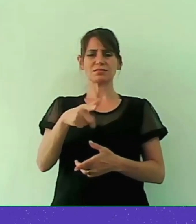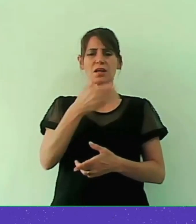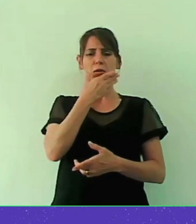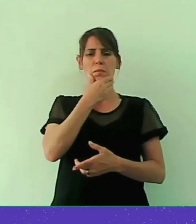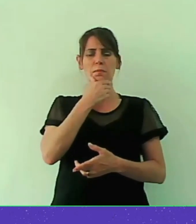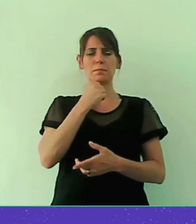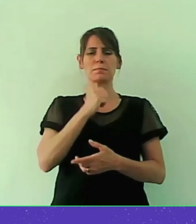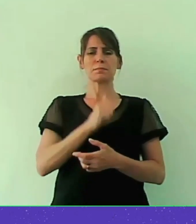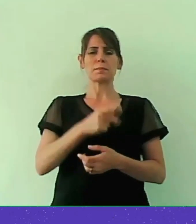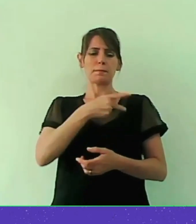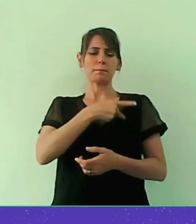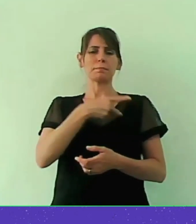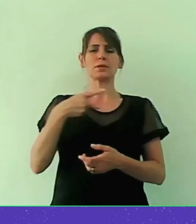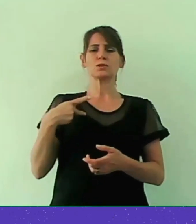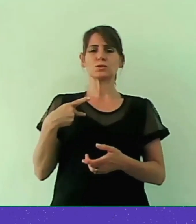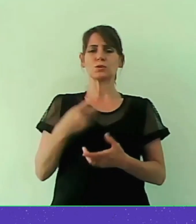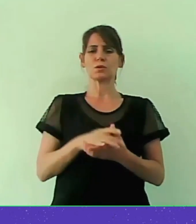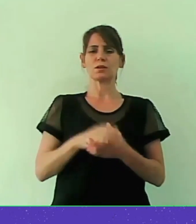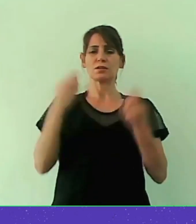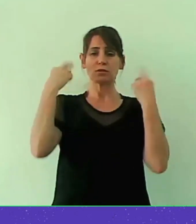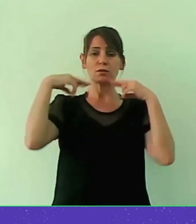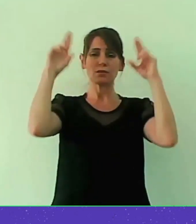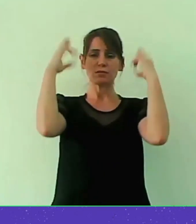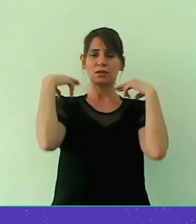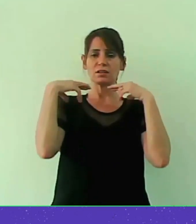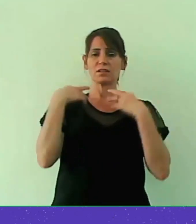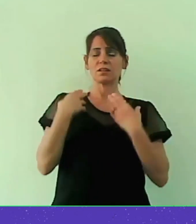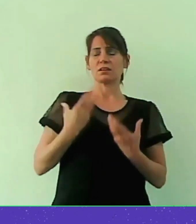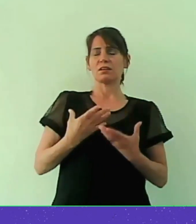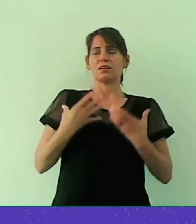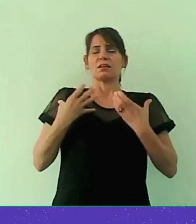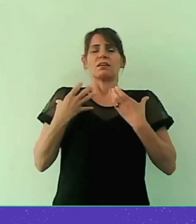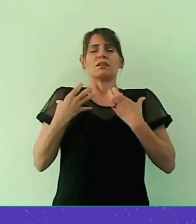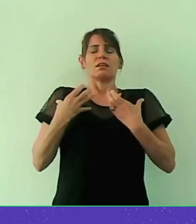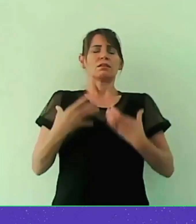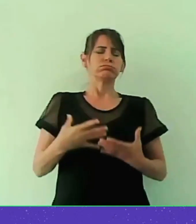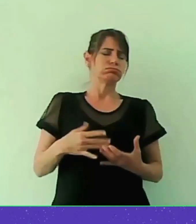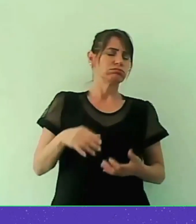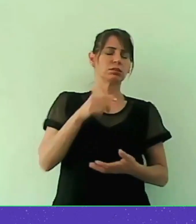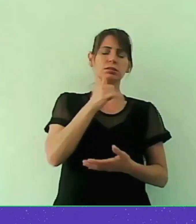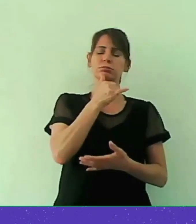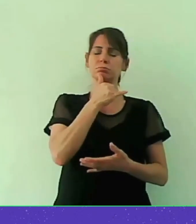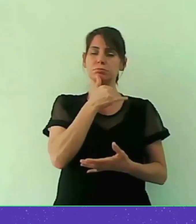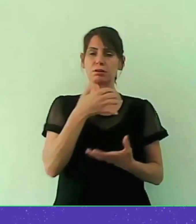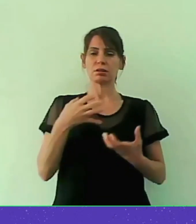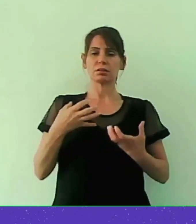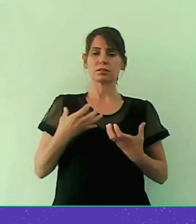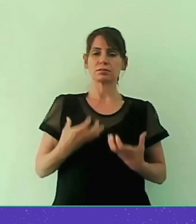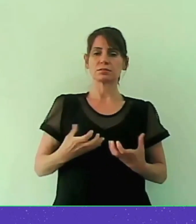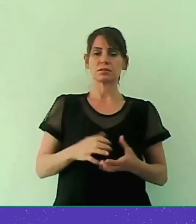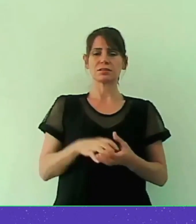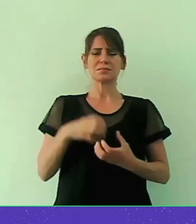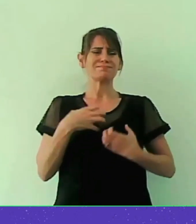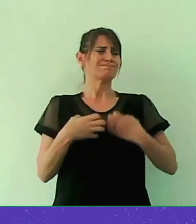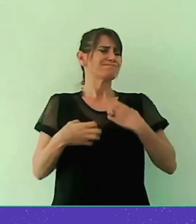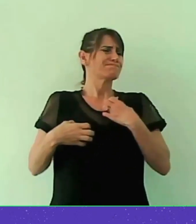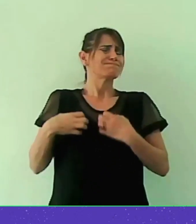aflitas, exaustas, sobrecarregadas, cansadas,